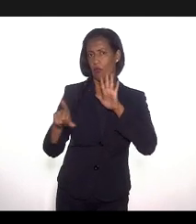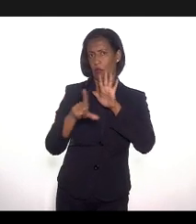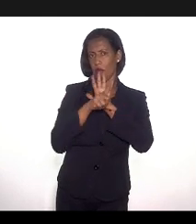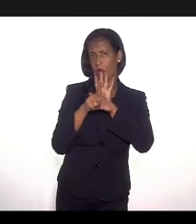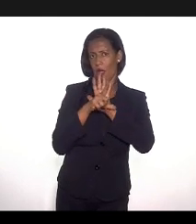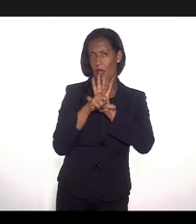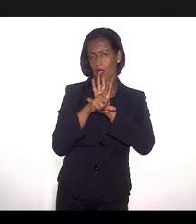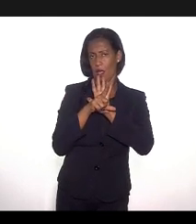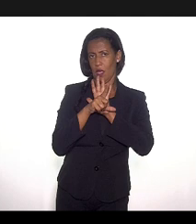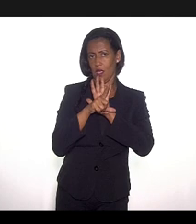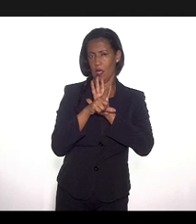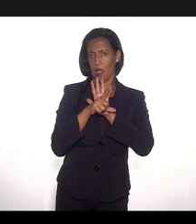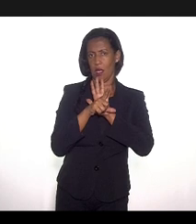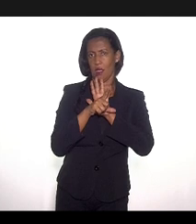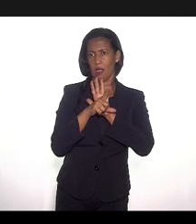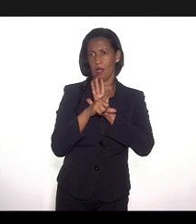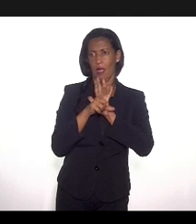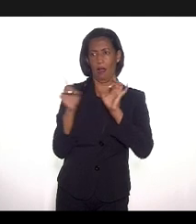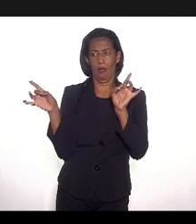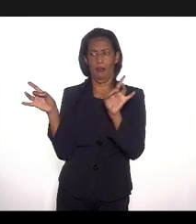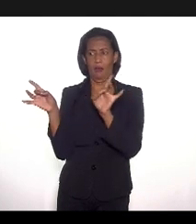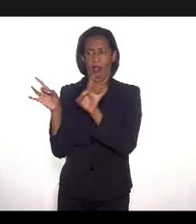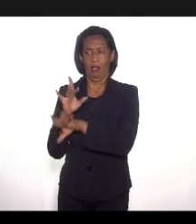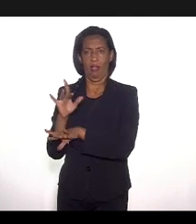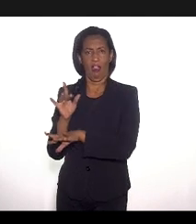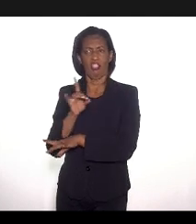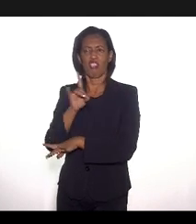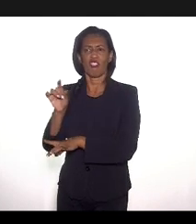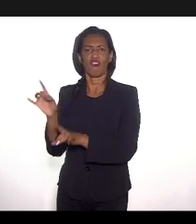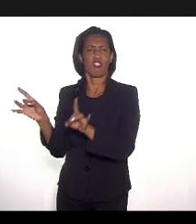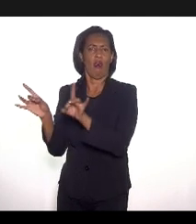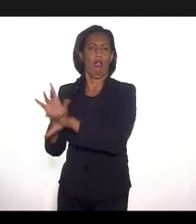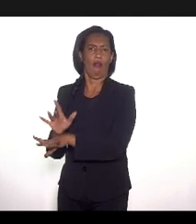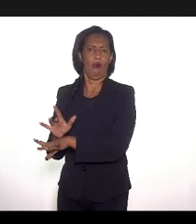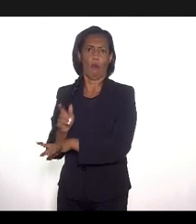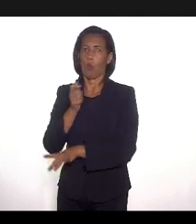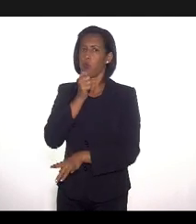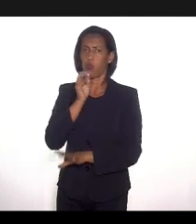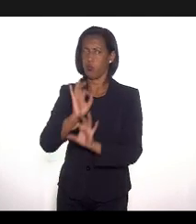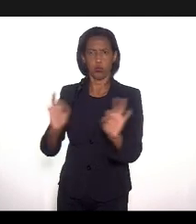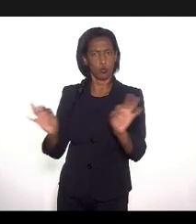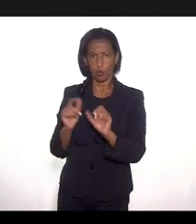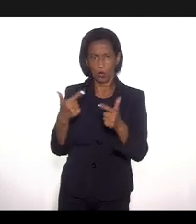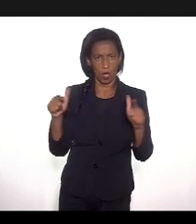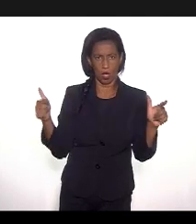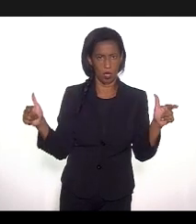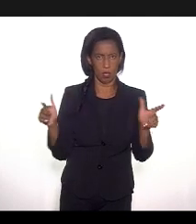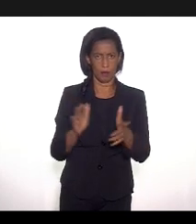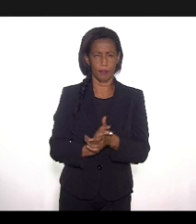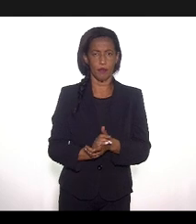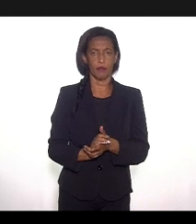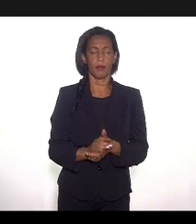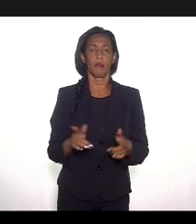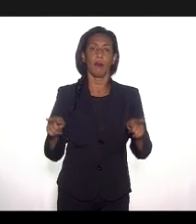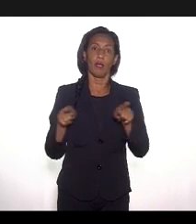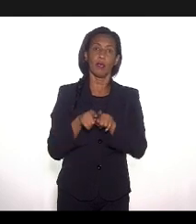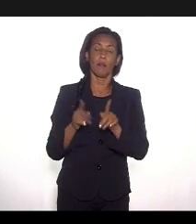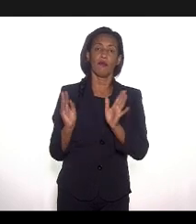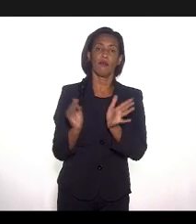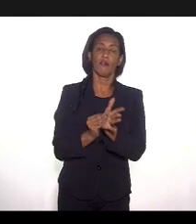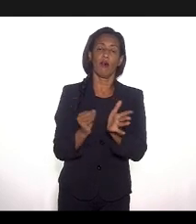se extingue na data tal, não é uma lei orçamentária. Mas, ao mesmo tempo, ela não tem